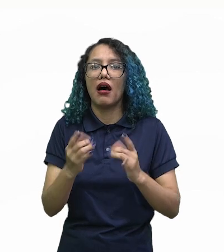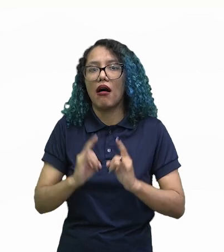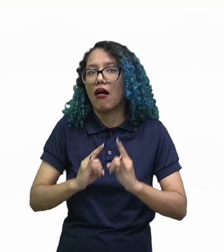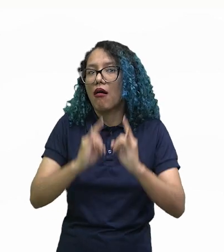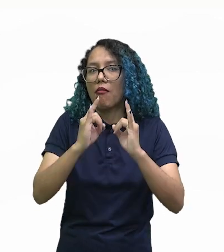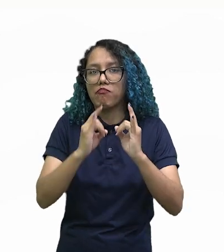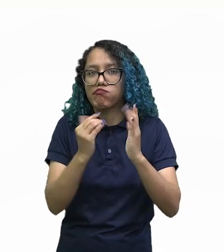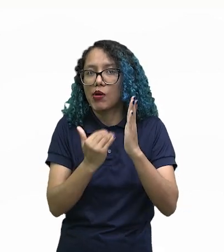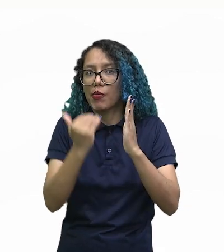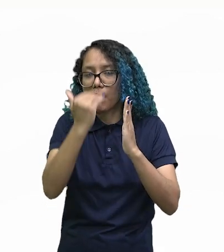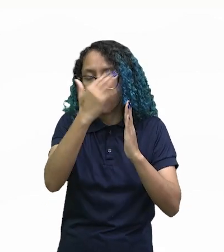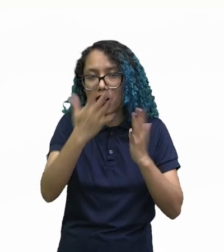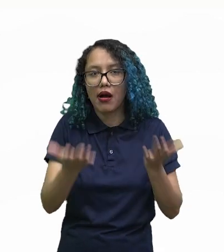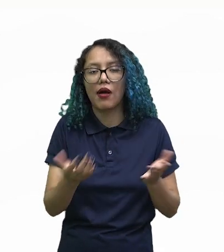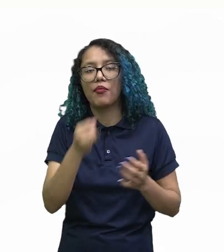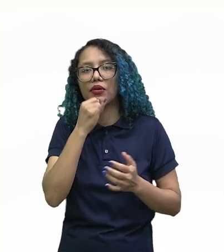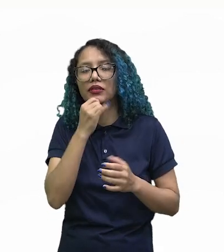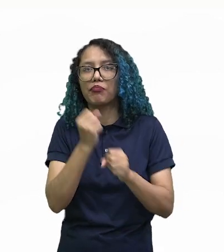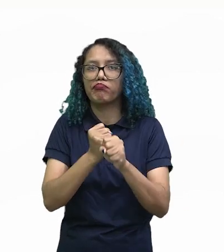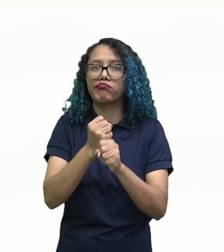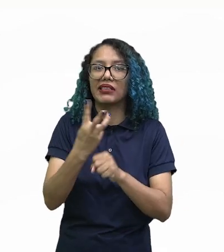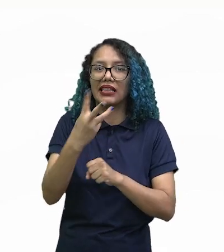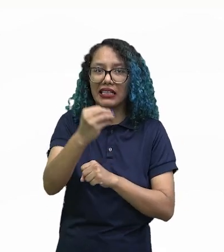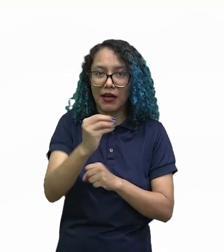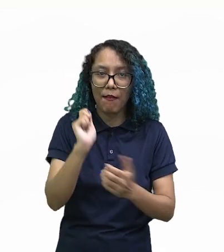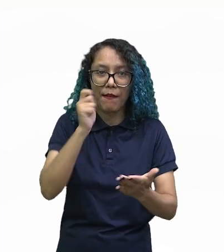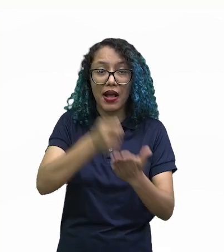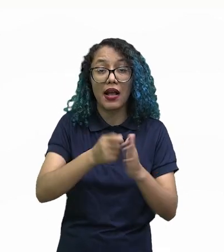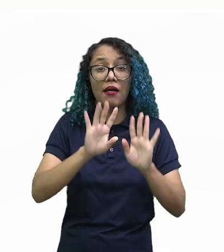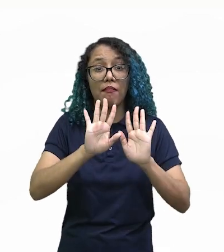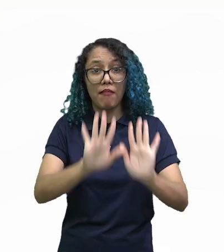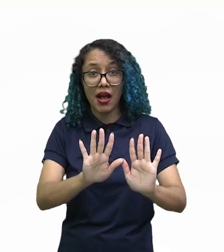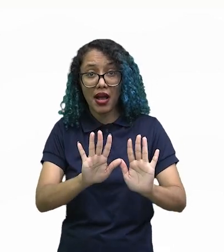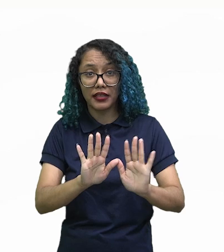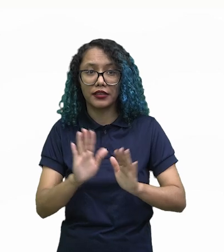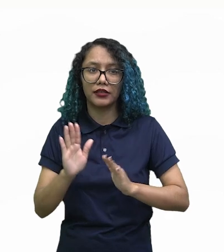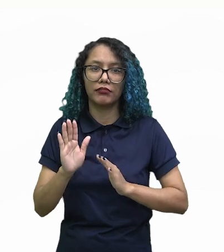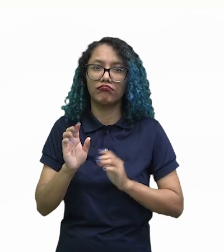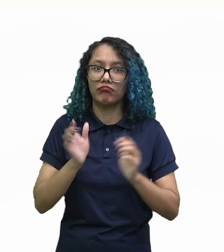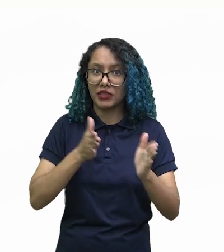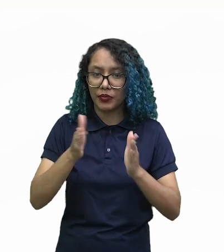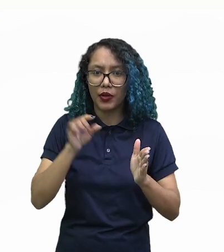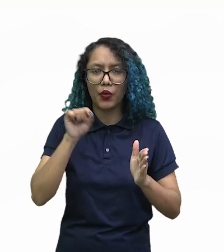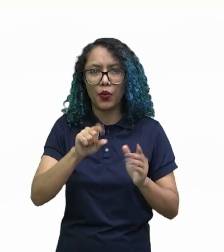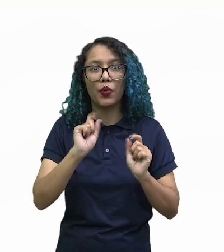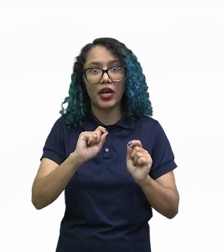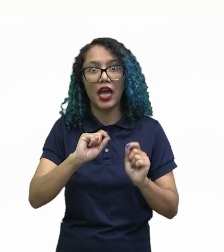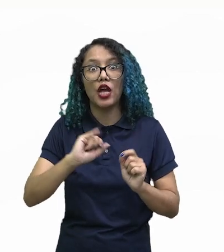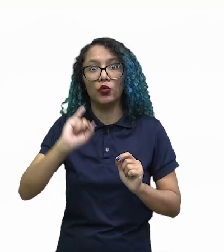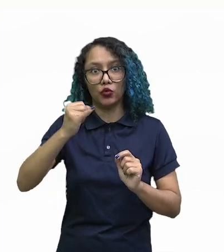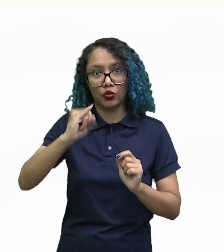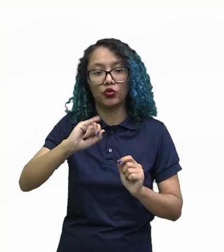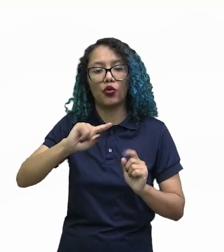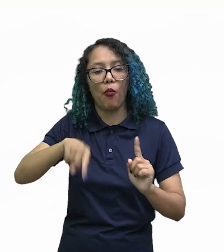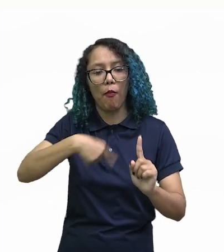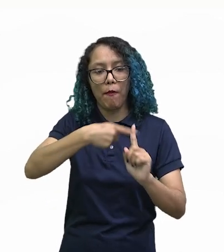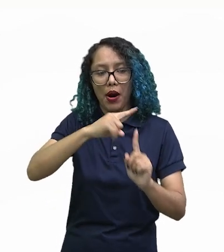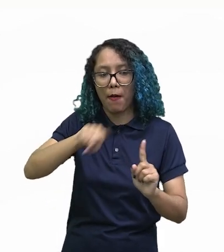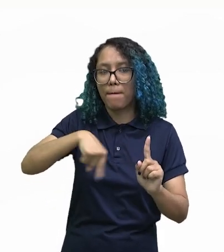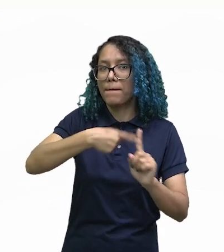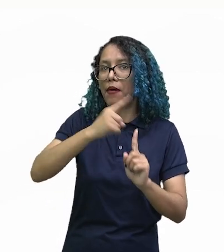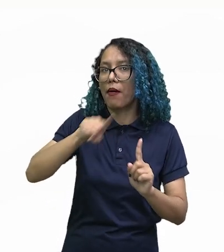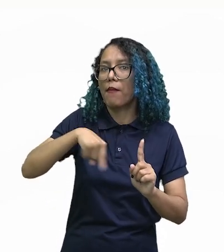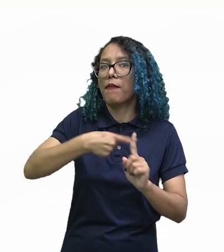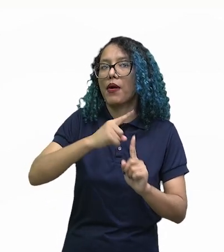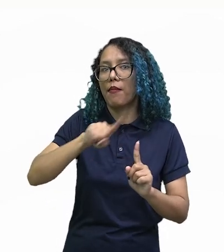aí 30 anos para pagar, mas só que ao longo desses 30 anos os juros estarão incidindo. Então, é um